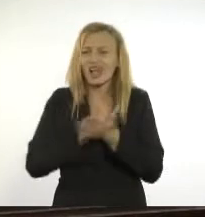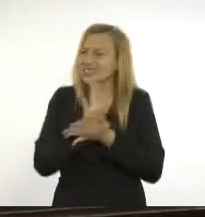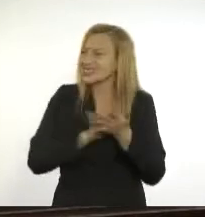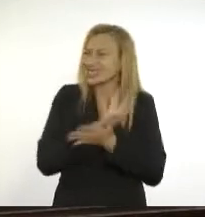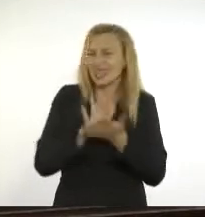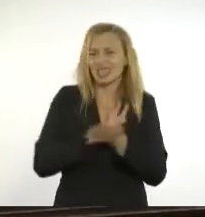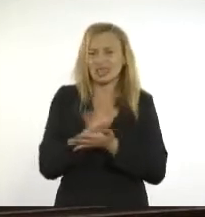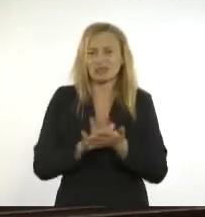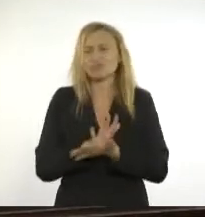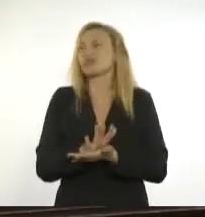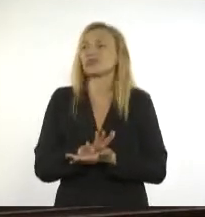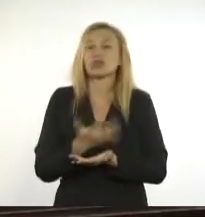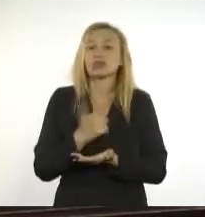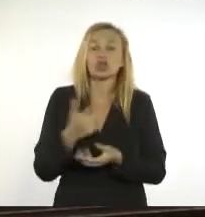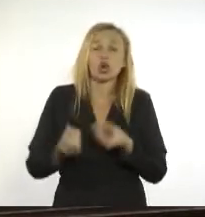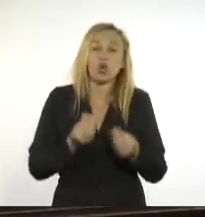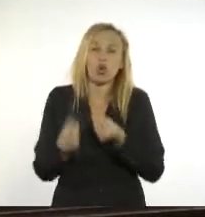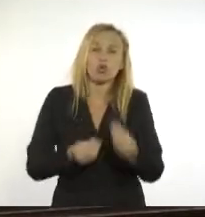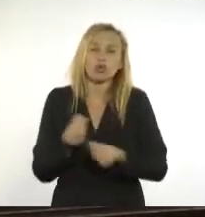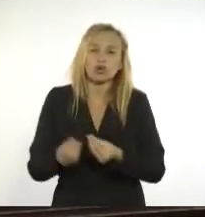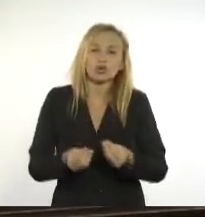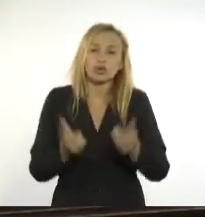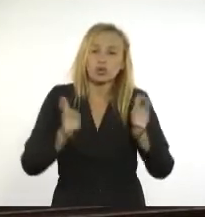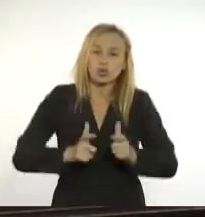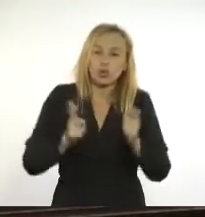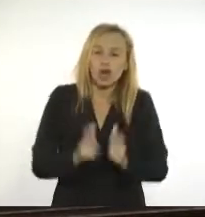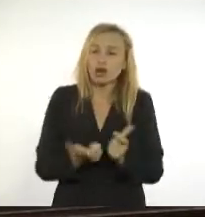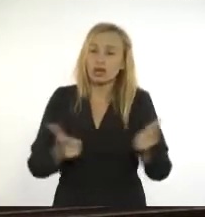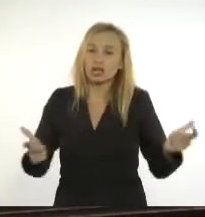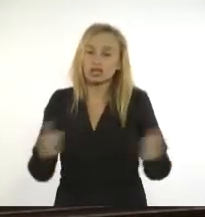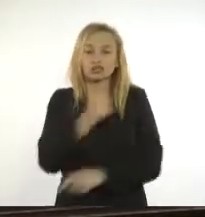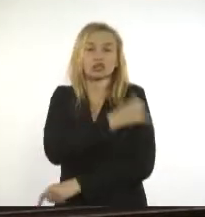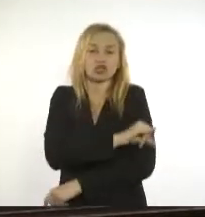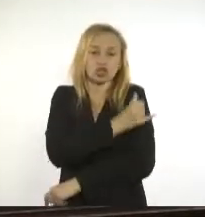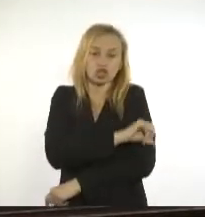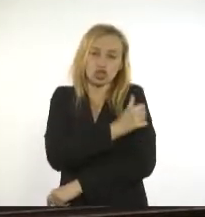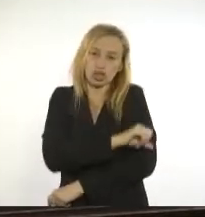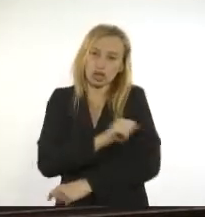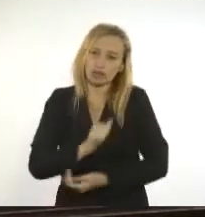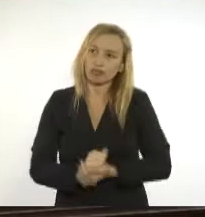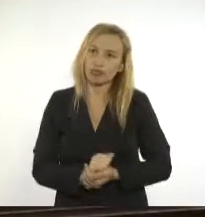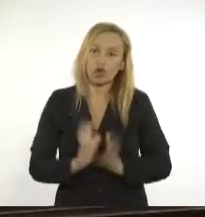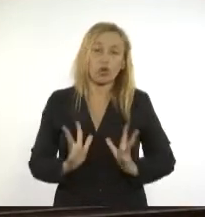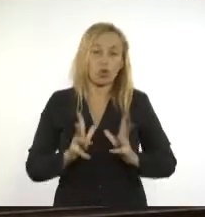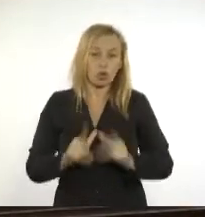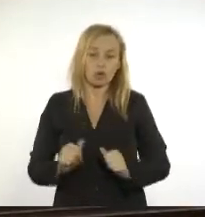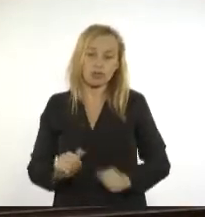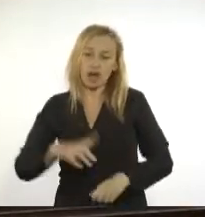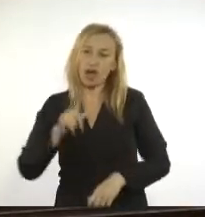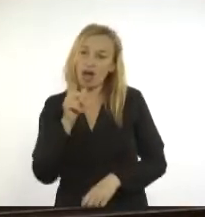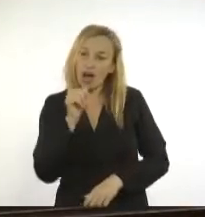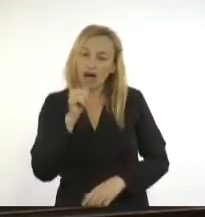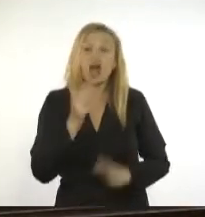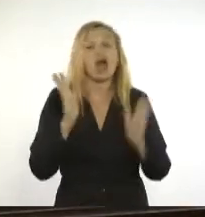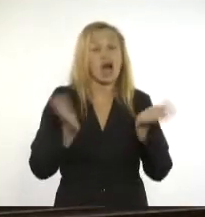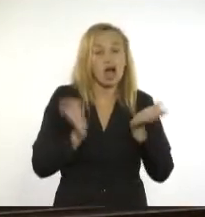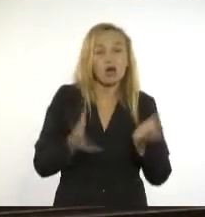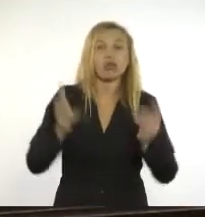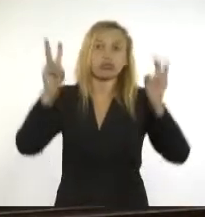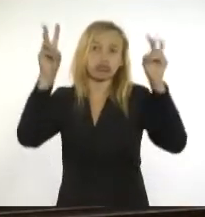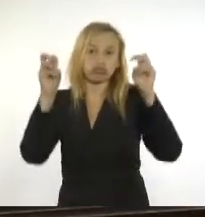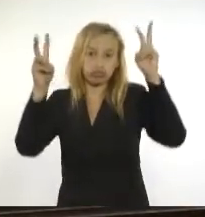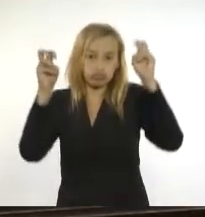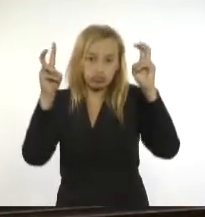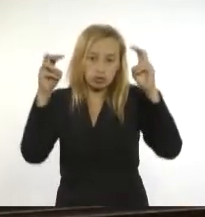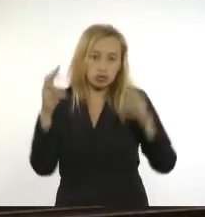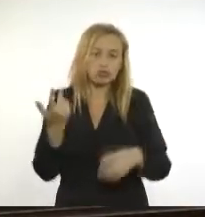Rio de Janeiro, que é o abastecimento de água e a coleta e o tratamento de esgoto. Agora, a questão que levanto sobre o tema, e não canso de